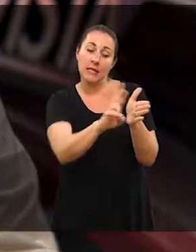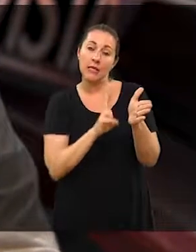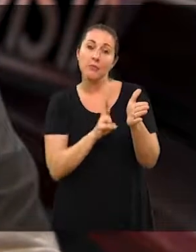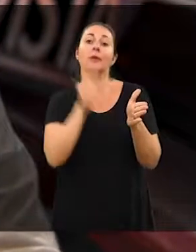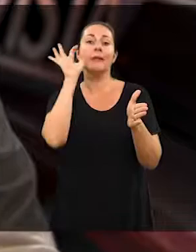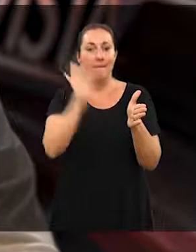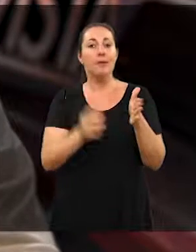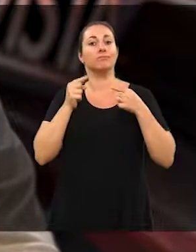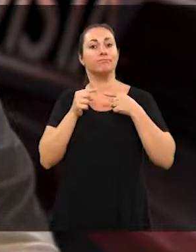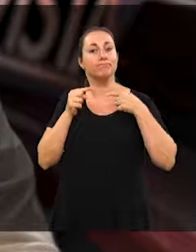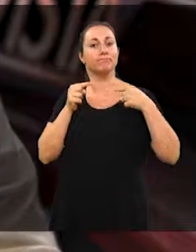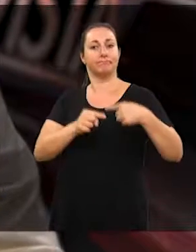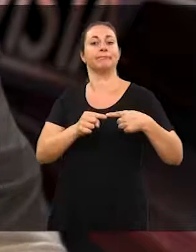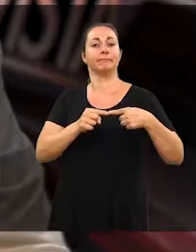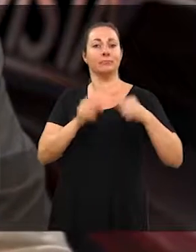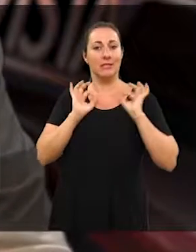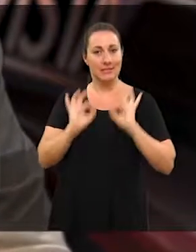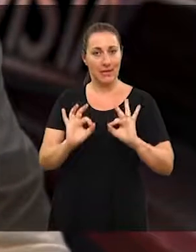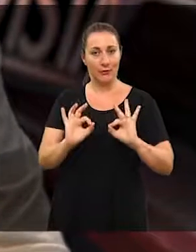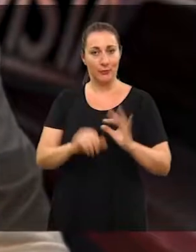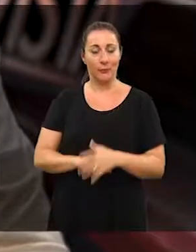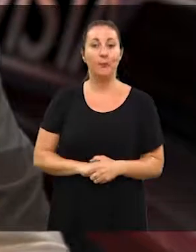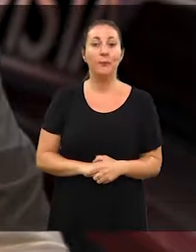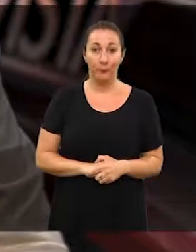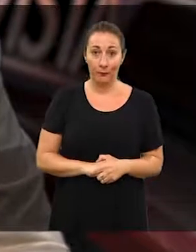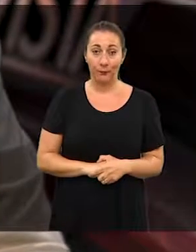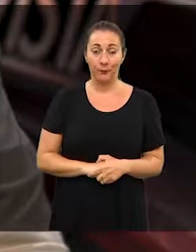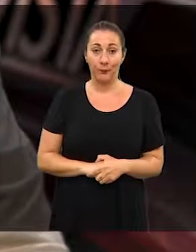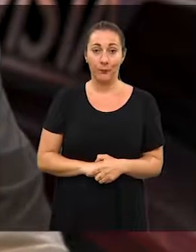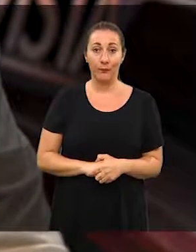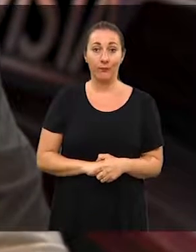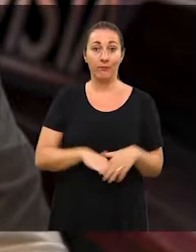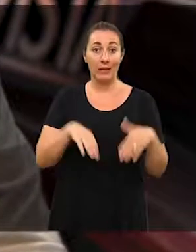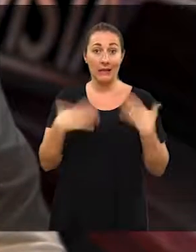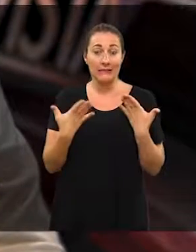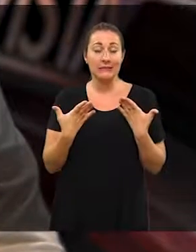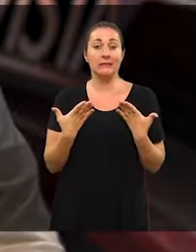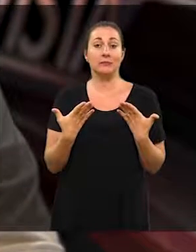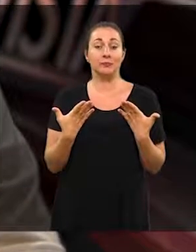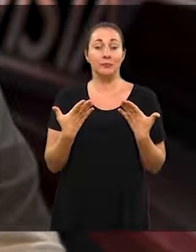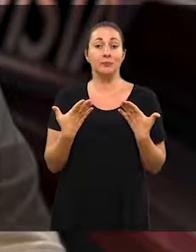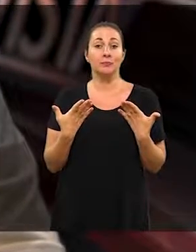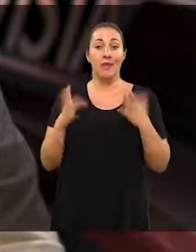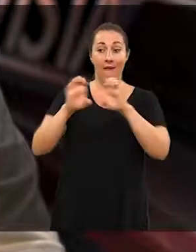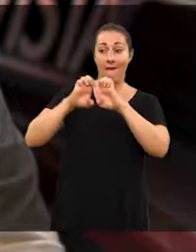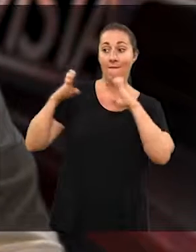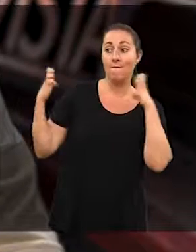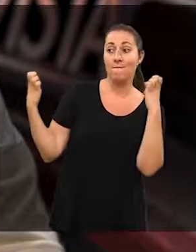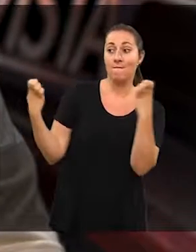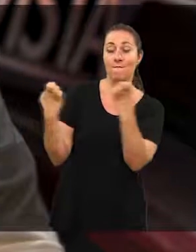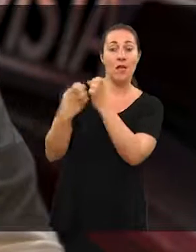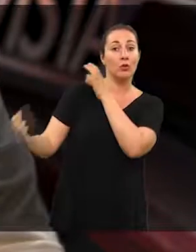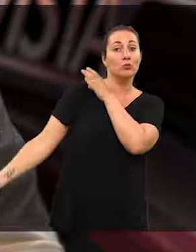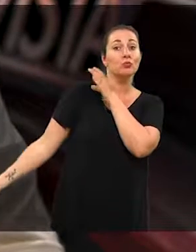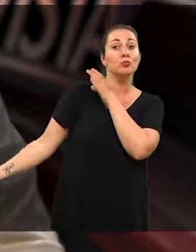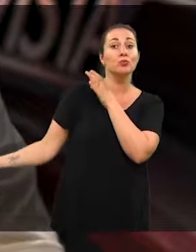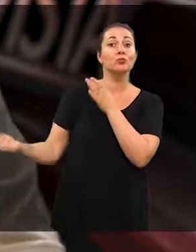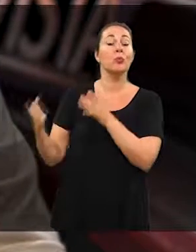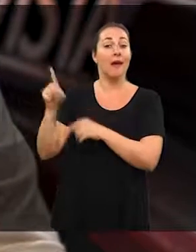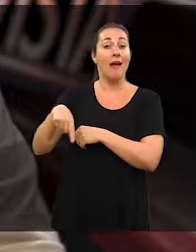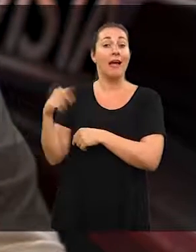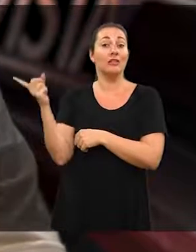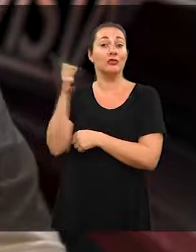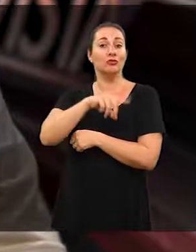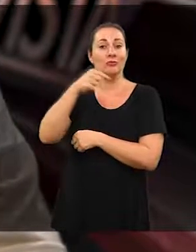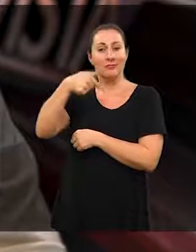questionário, se o que eles colocaram no questionário realmente está acontecendo ou não. Então, o evento assim, ele vai ser realizado no dia 7